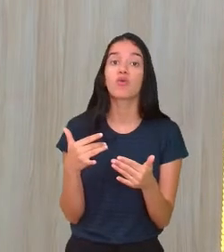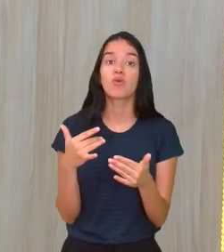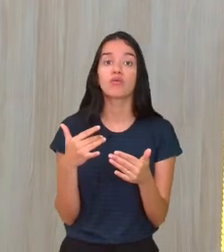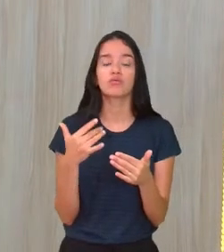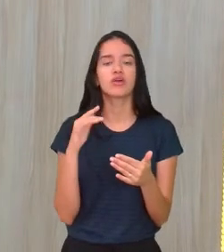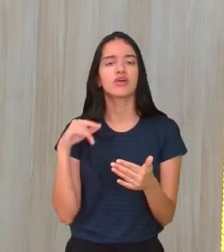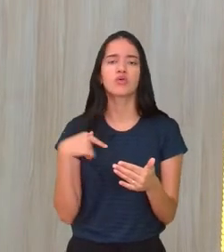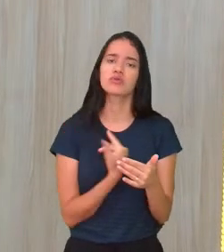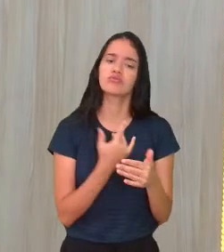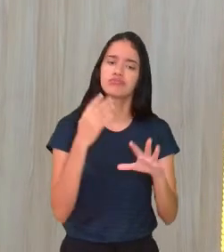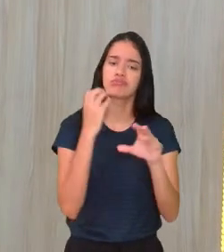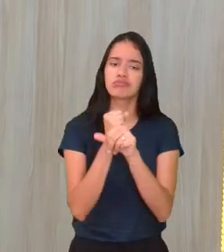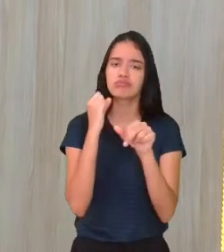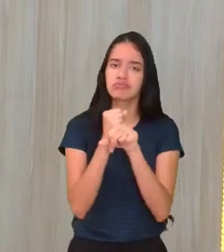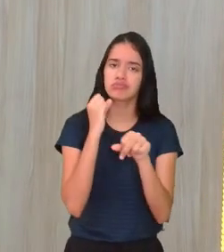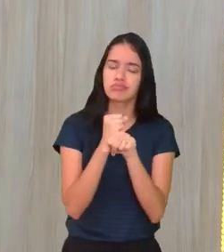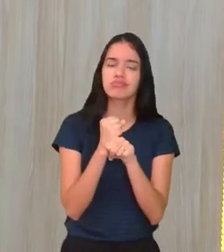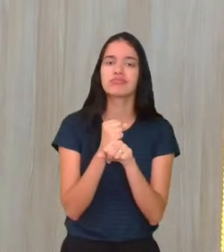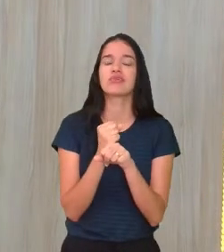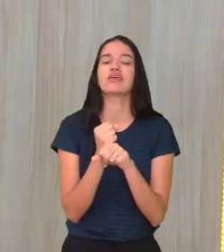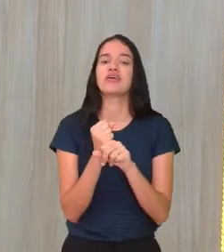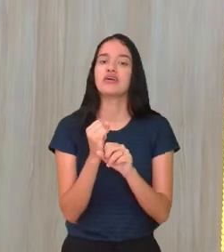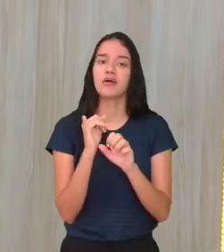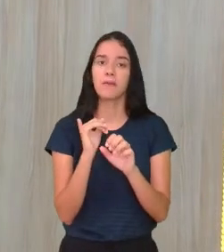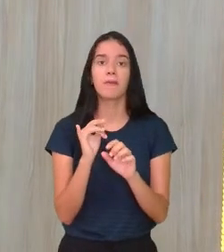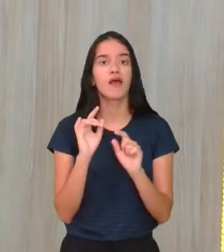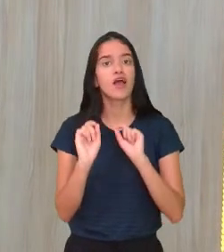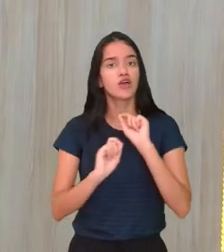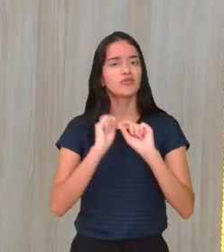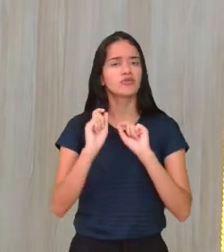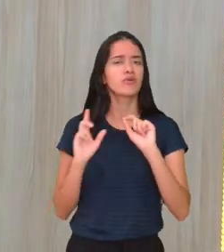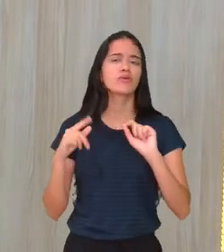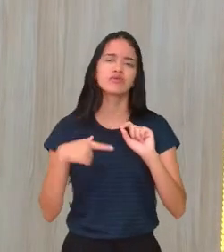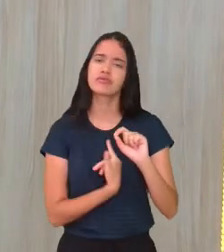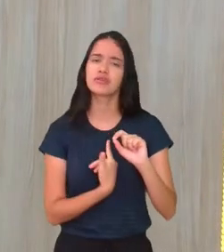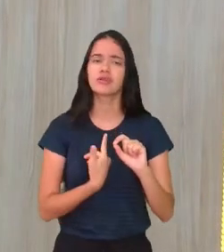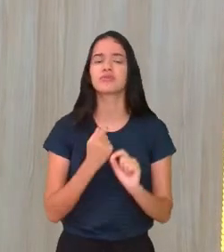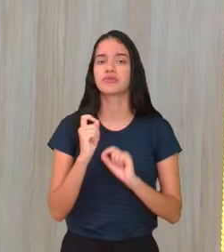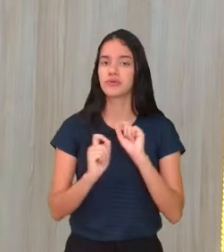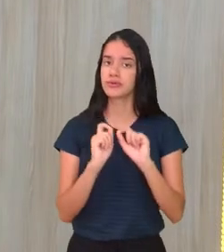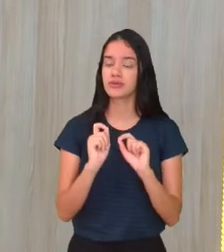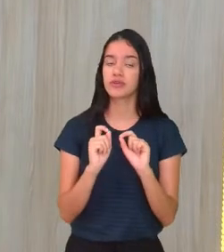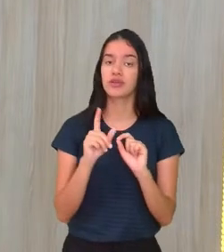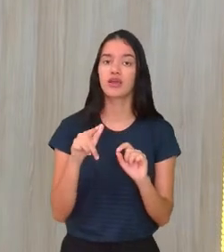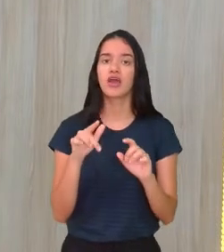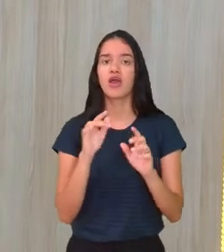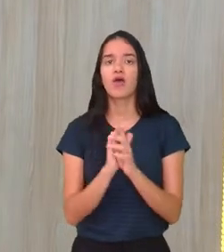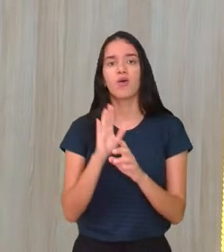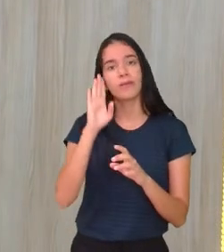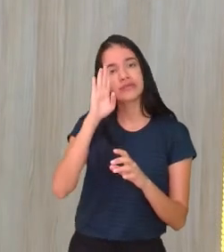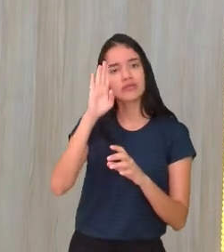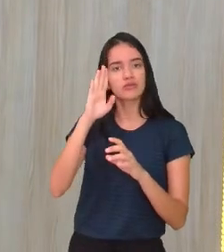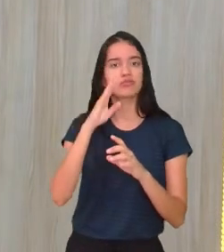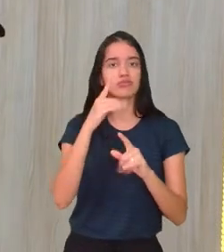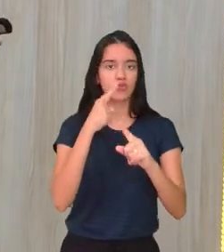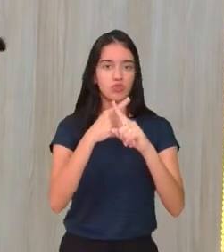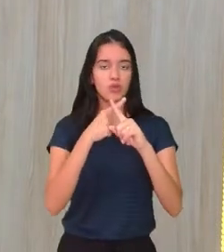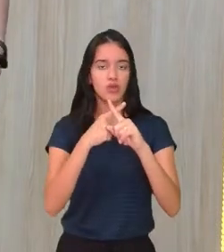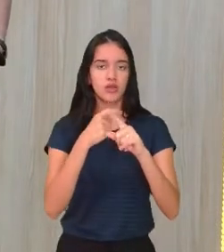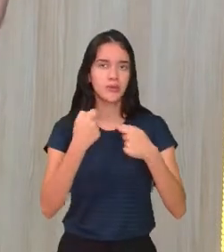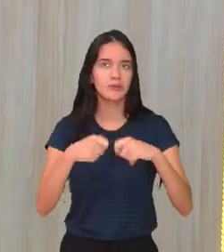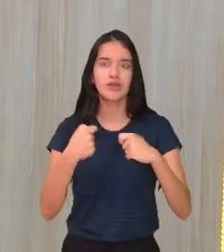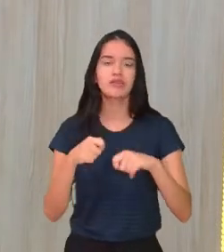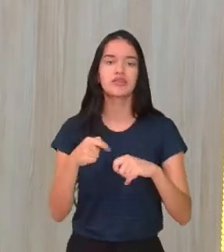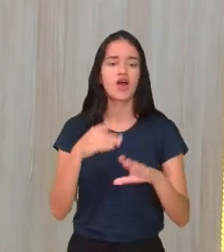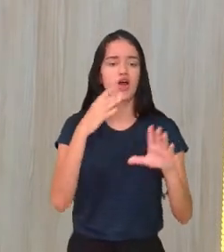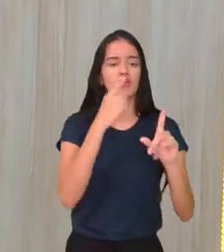efetua a soma de parcelas iguais, a gente tem aí o princípio multiplicativo. Para você, não precisa você